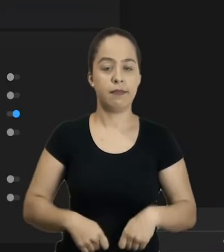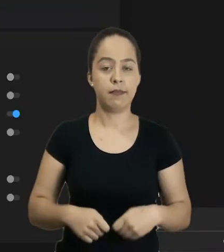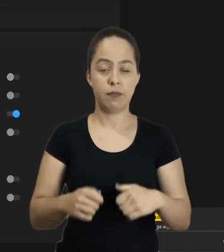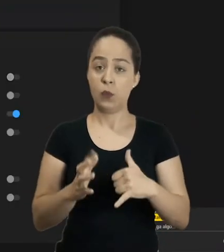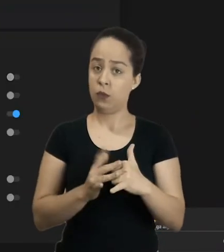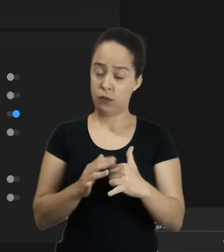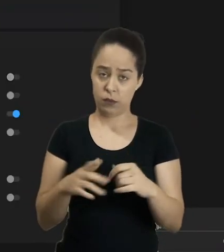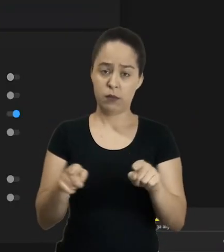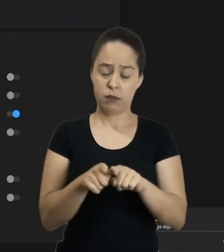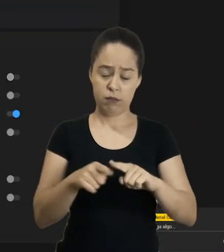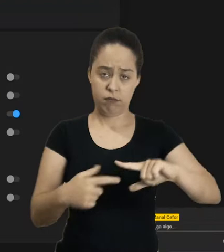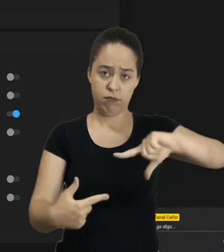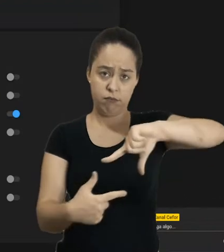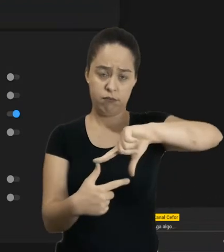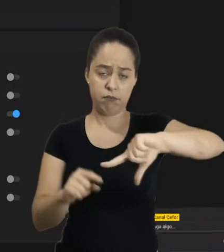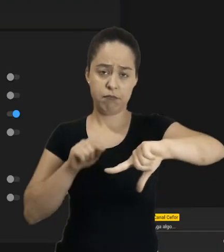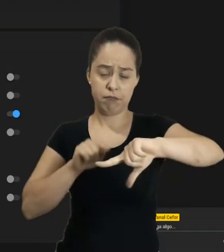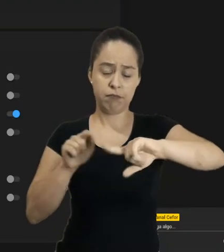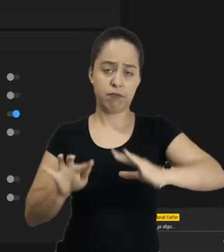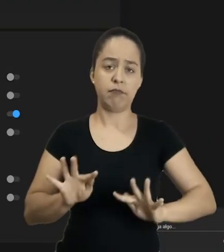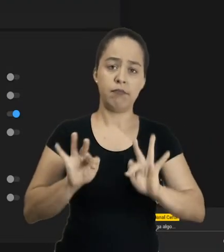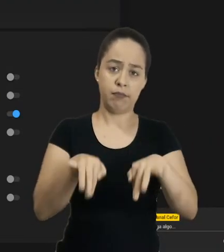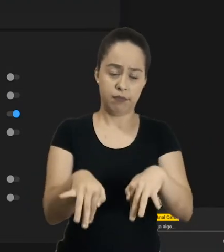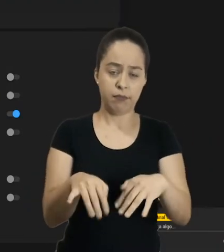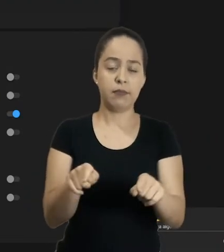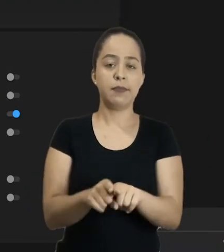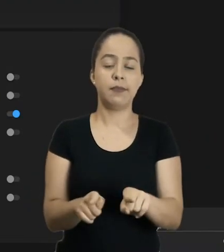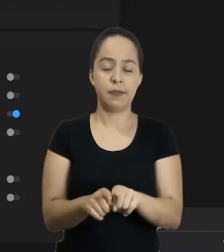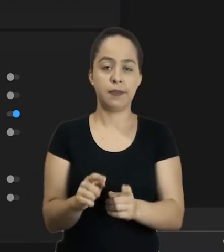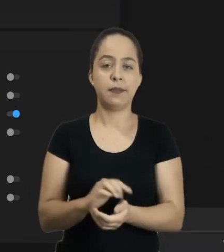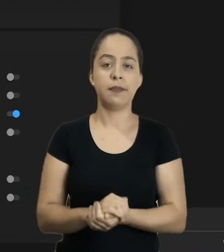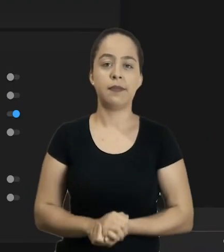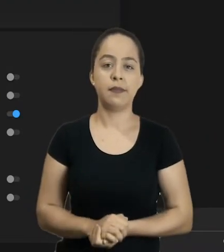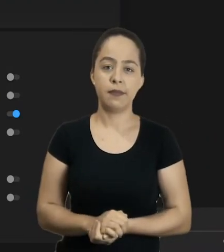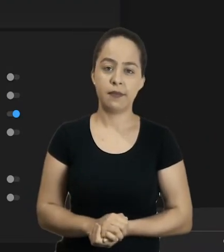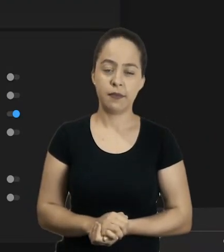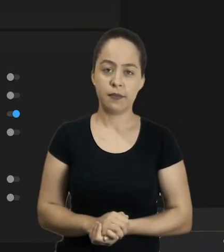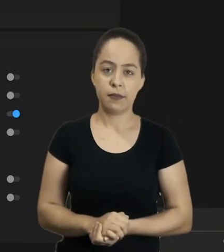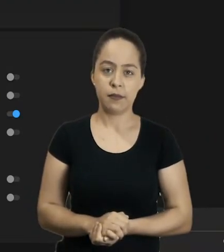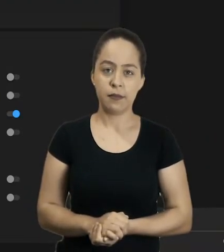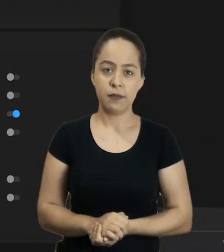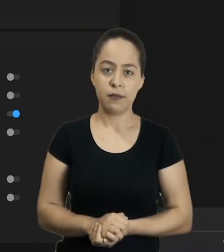Você pode encerrar aqui no YouTube também. Vai ter uma opção aqui